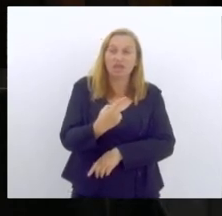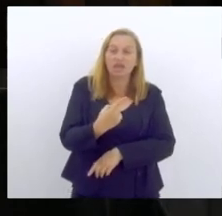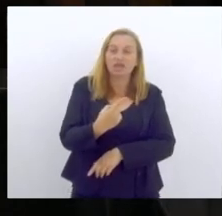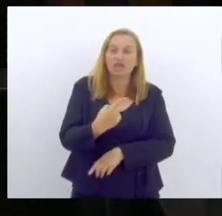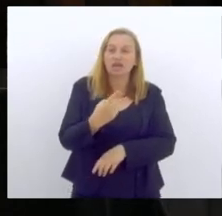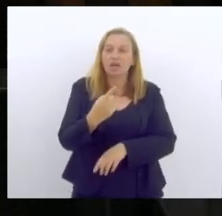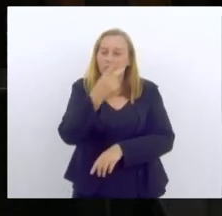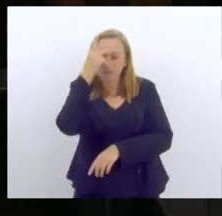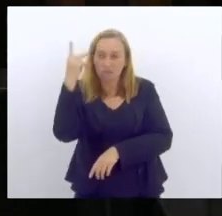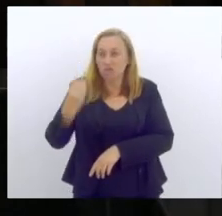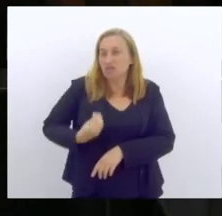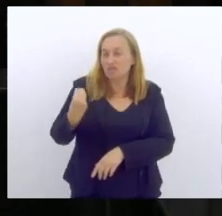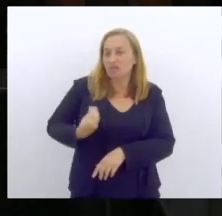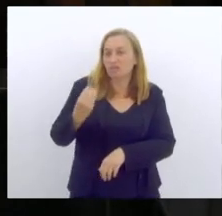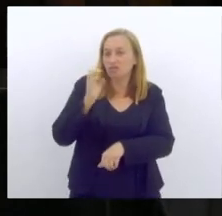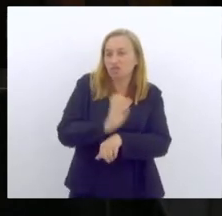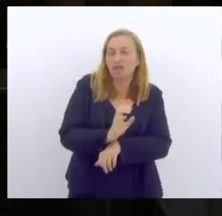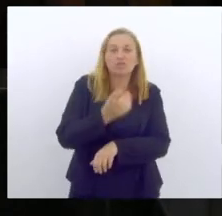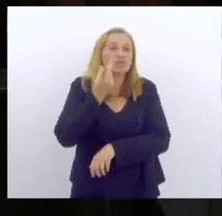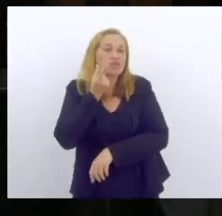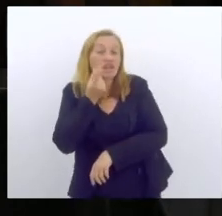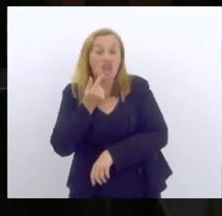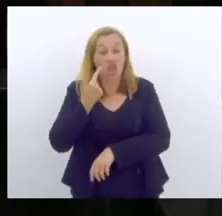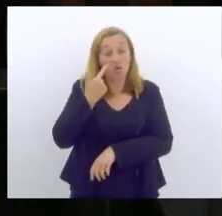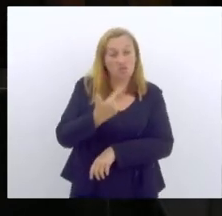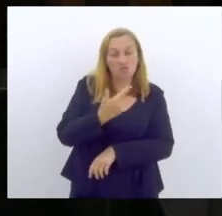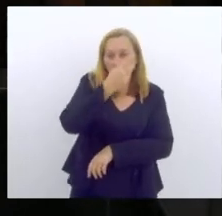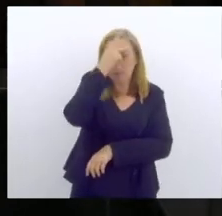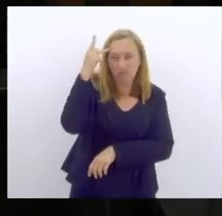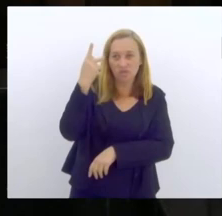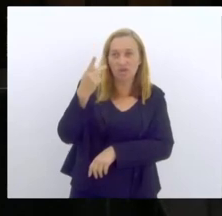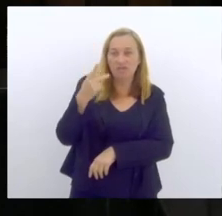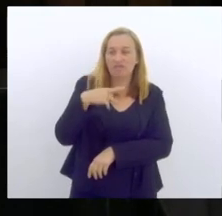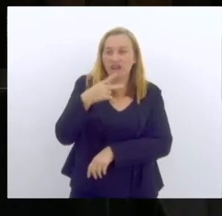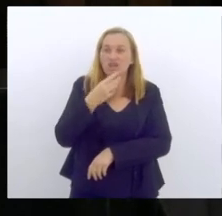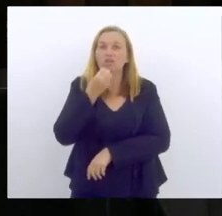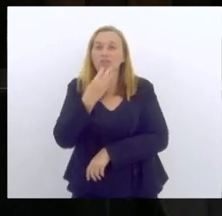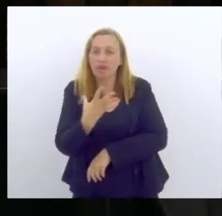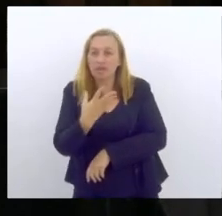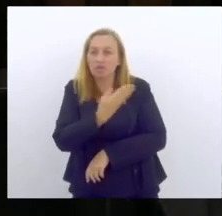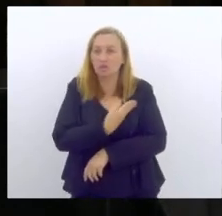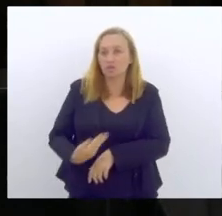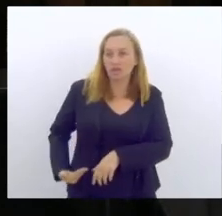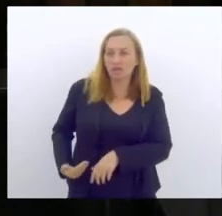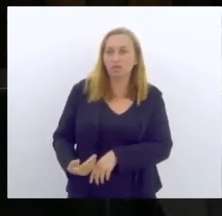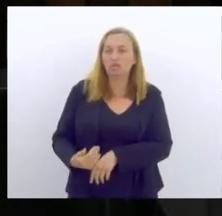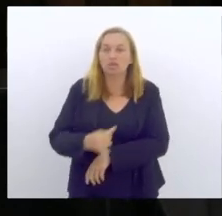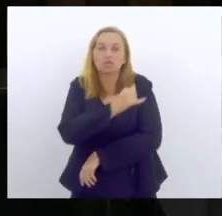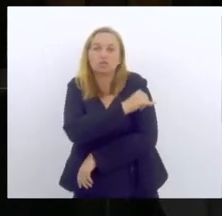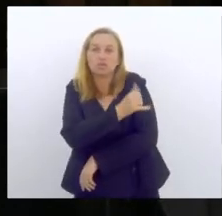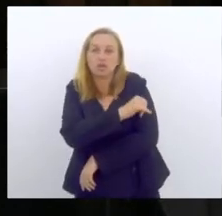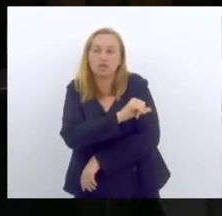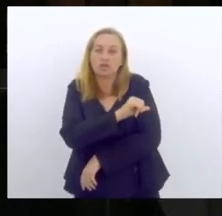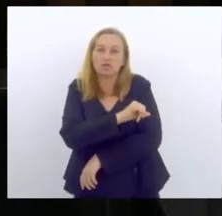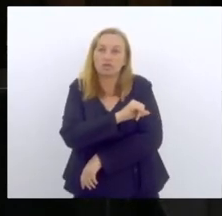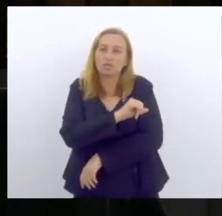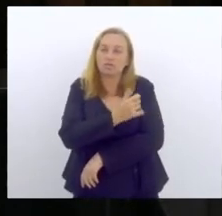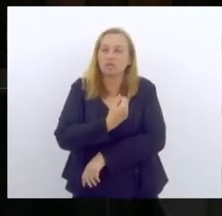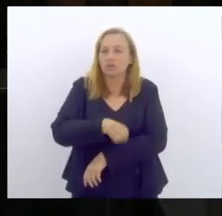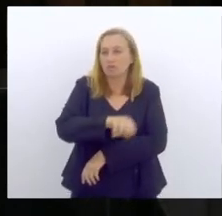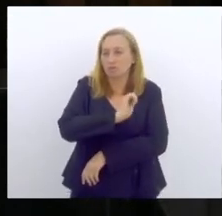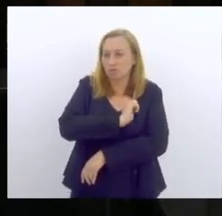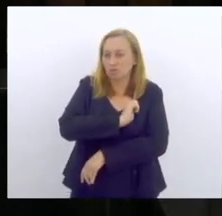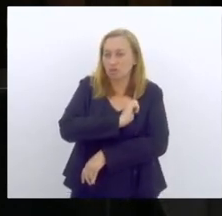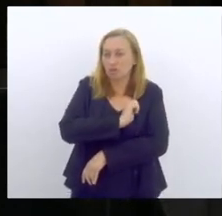dizendo gonio eu vi um cabra na televisão falando tão bem Daquele governador do Rio pela recuperação fiscal e não foi ninguém